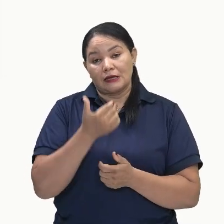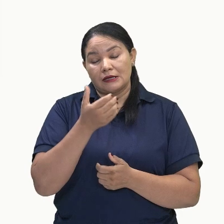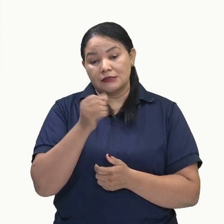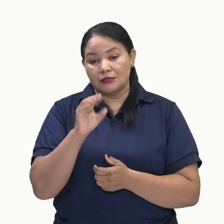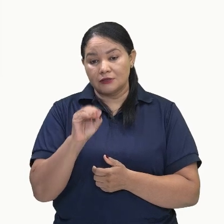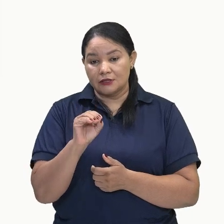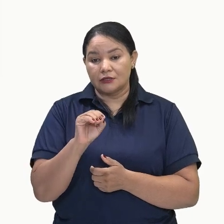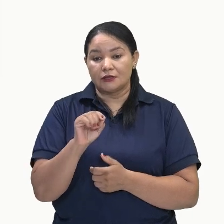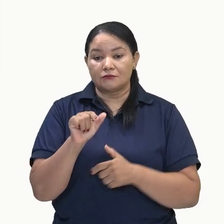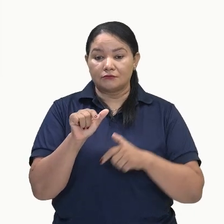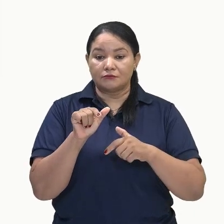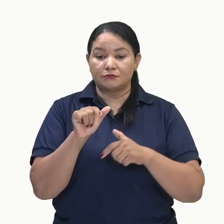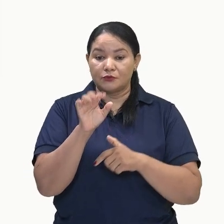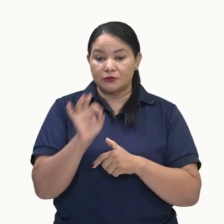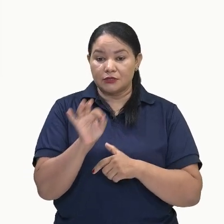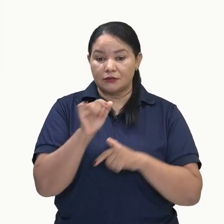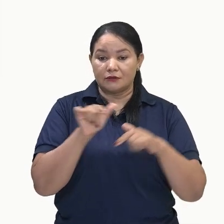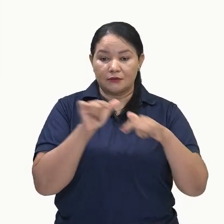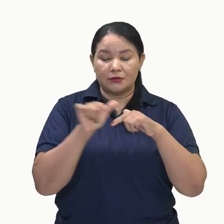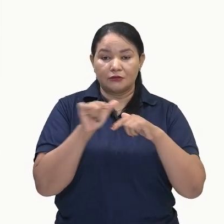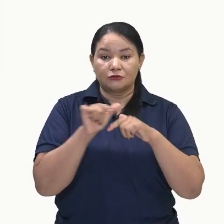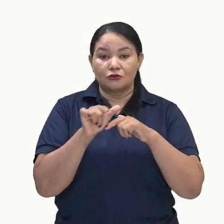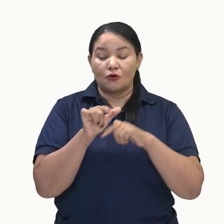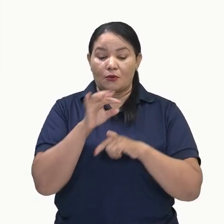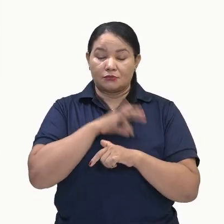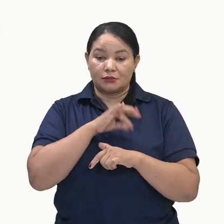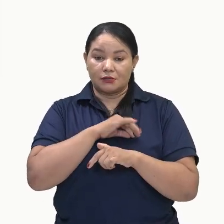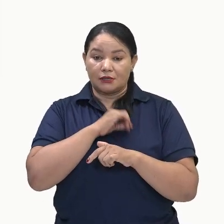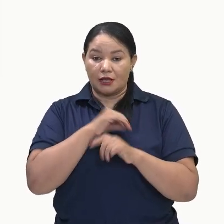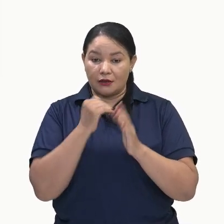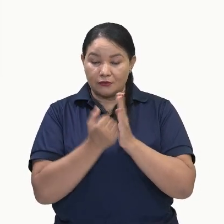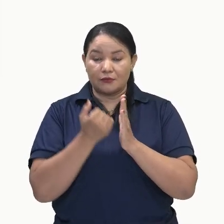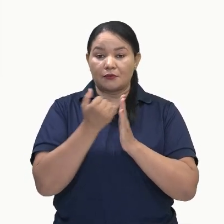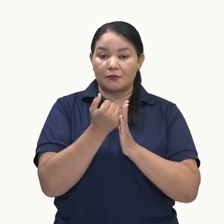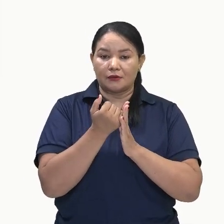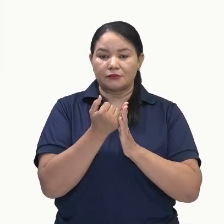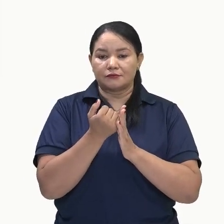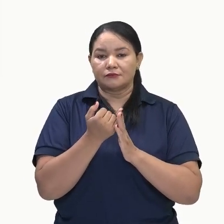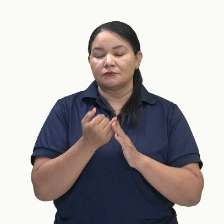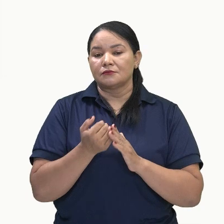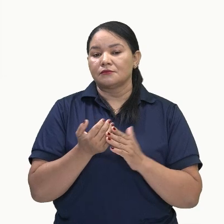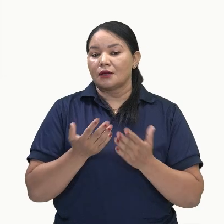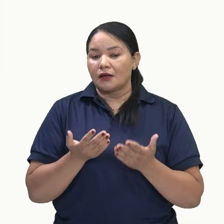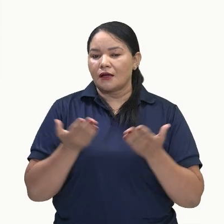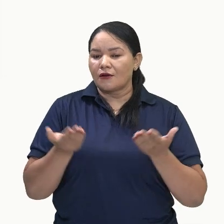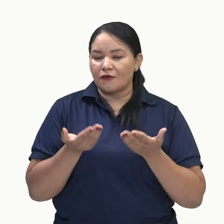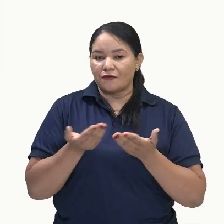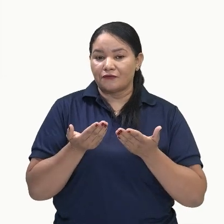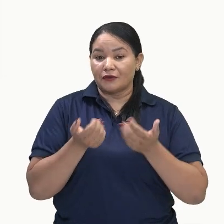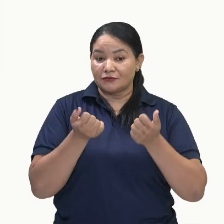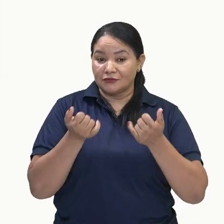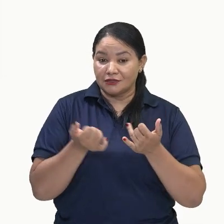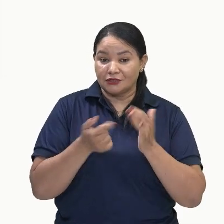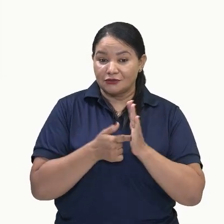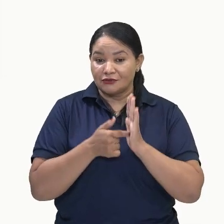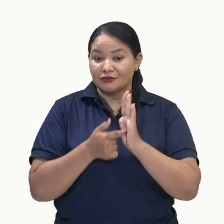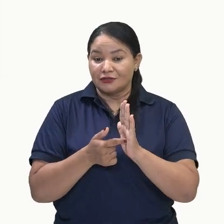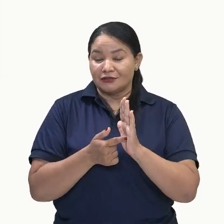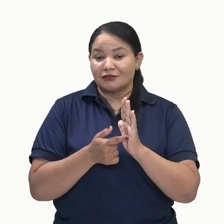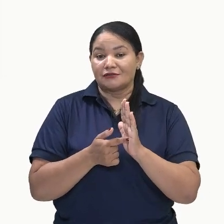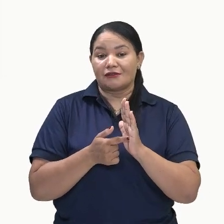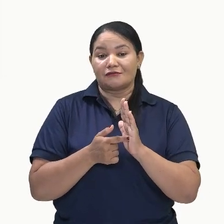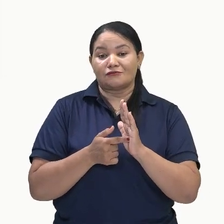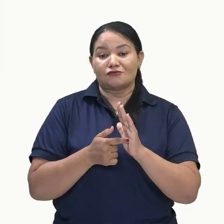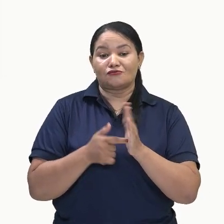60% dos trabalhadores ganham mais de um salário mínimo. Bom, Vale ressaltar que essa notícia o professor tirou aí de uma